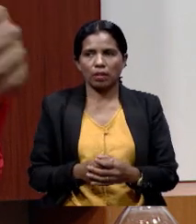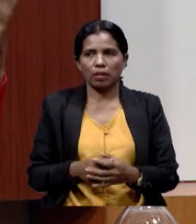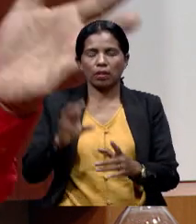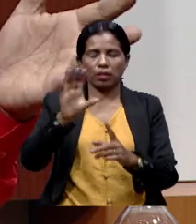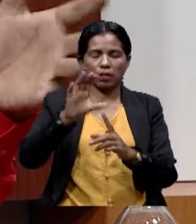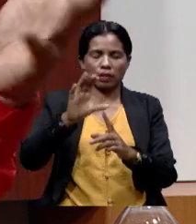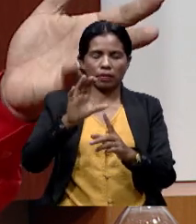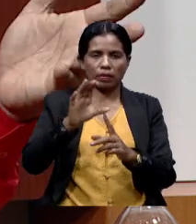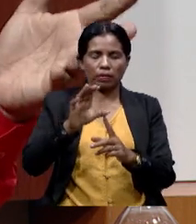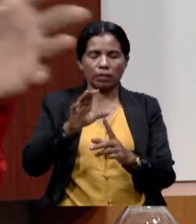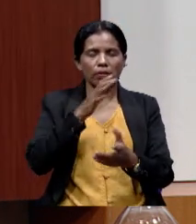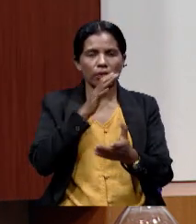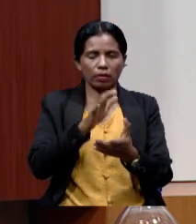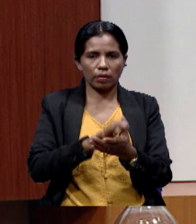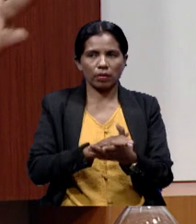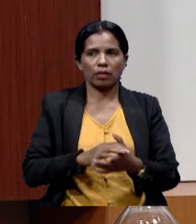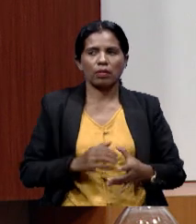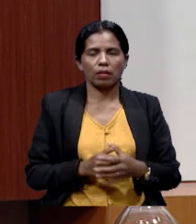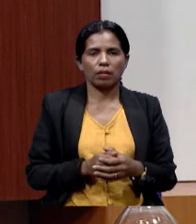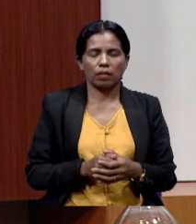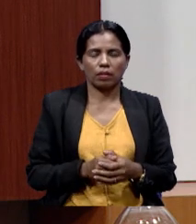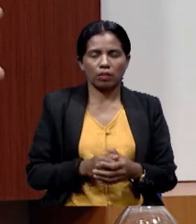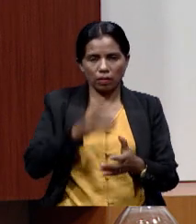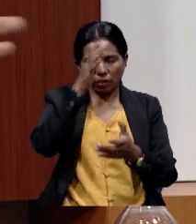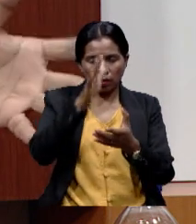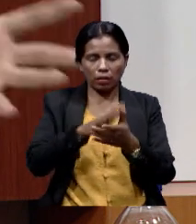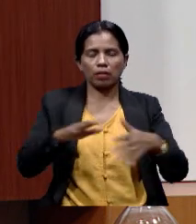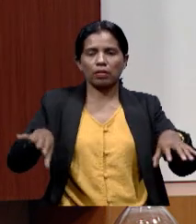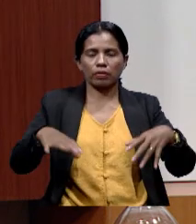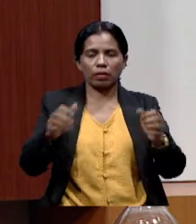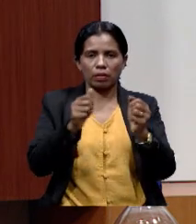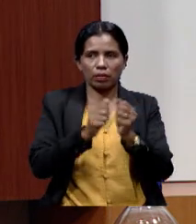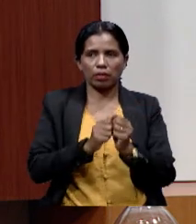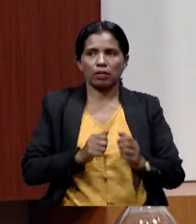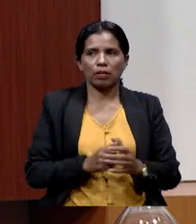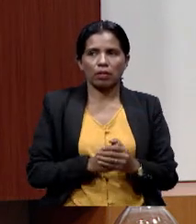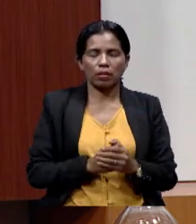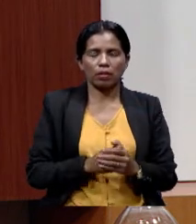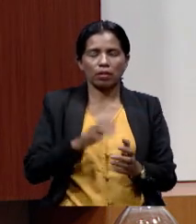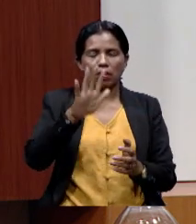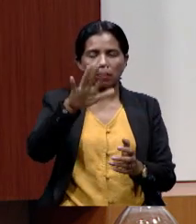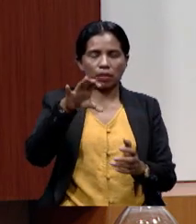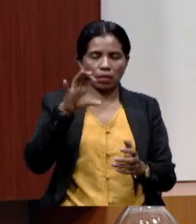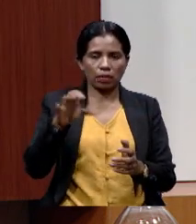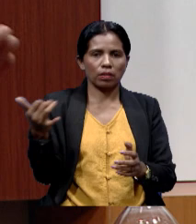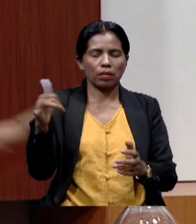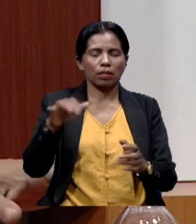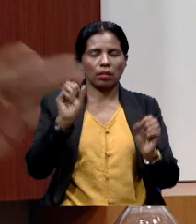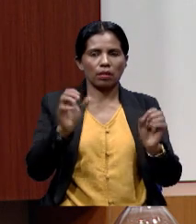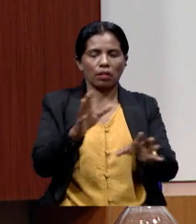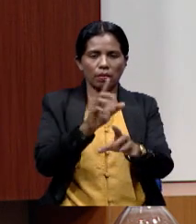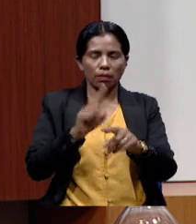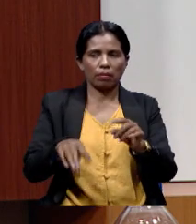familia, feri kuang ho kato zuan maka, serviço sinara maná salário 500 balete sinara la belesimo mas vai ser